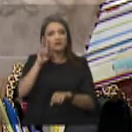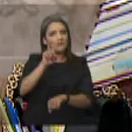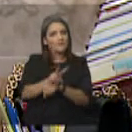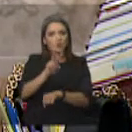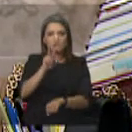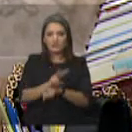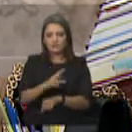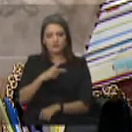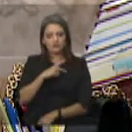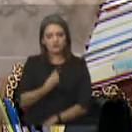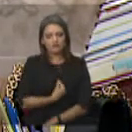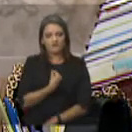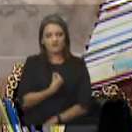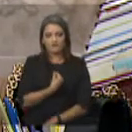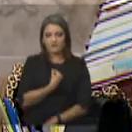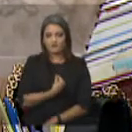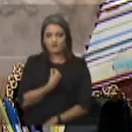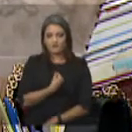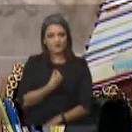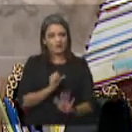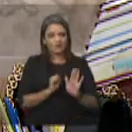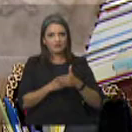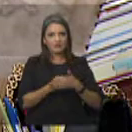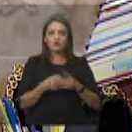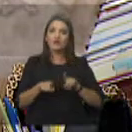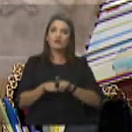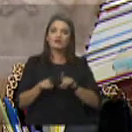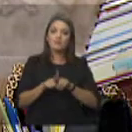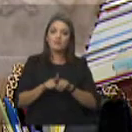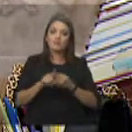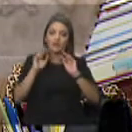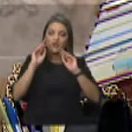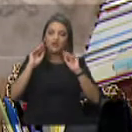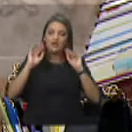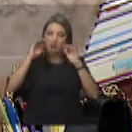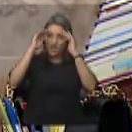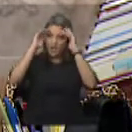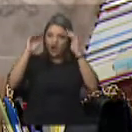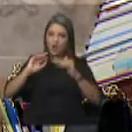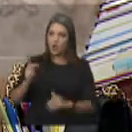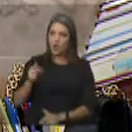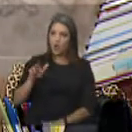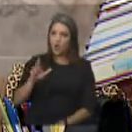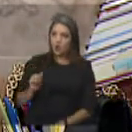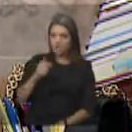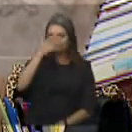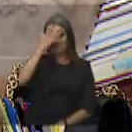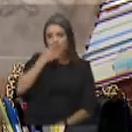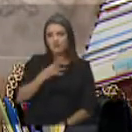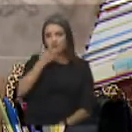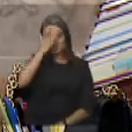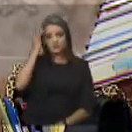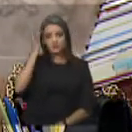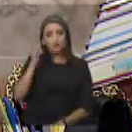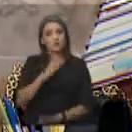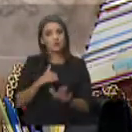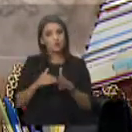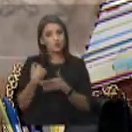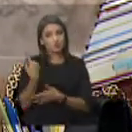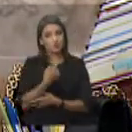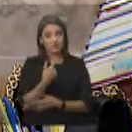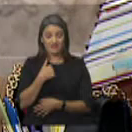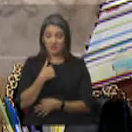à intimidade, à vida privada, à honra e à imagem das pessoas. É uma coisa que todos nós, eu pelo menos